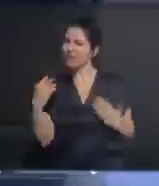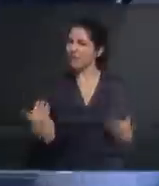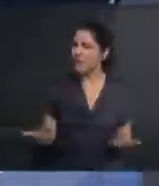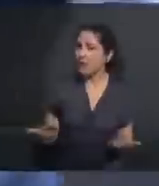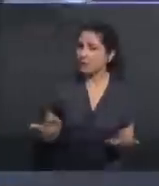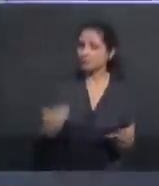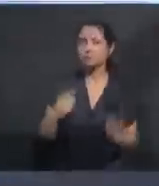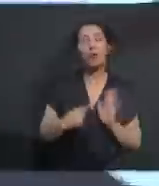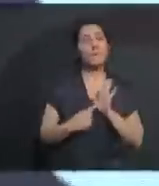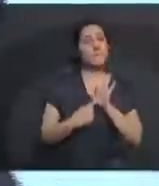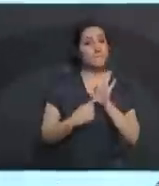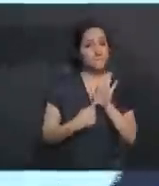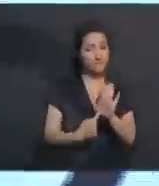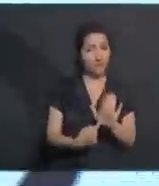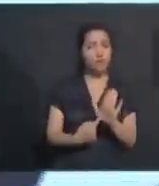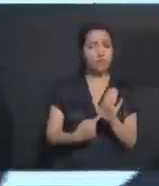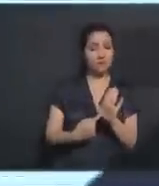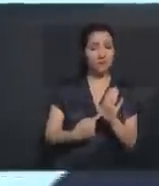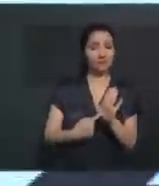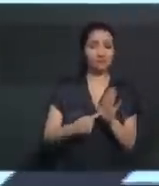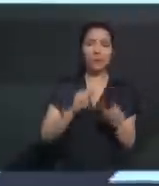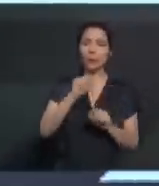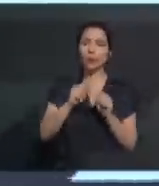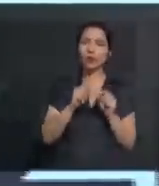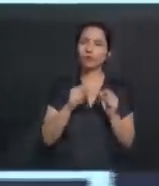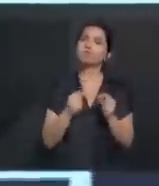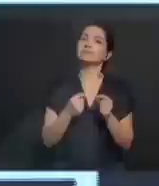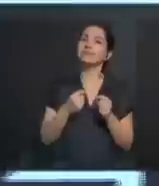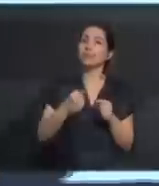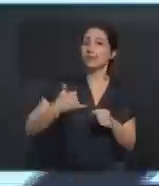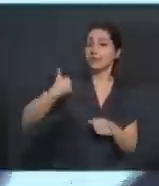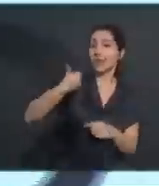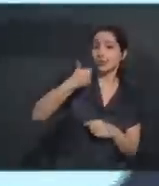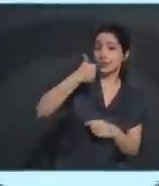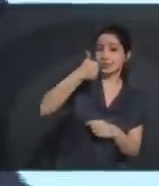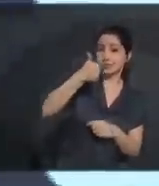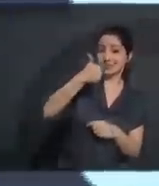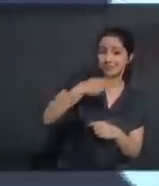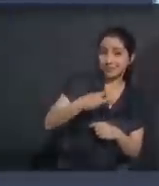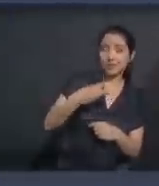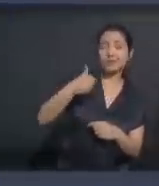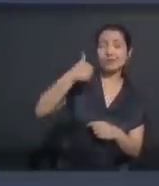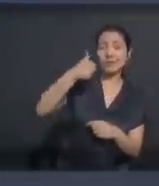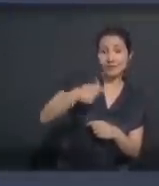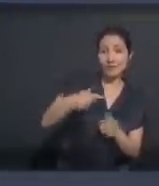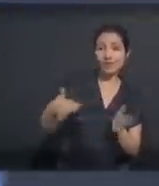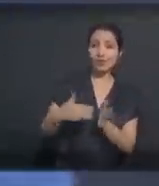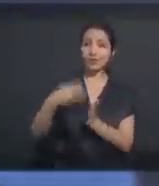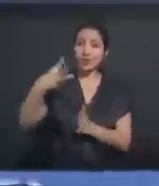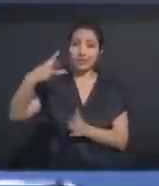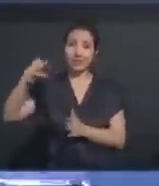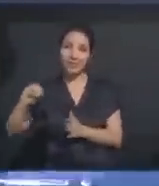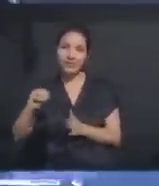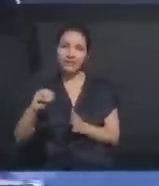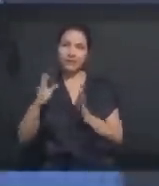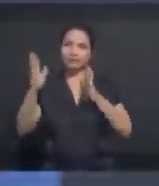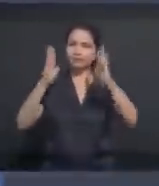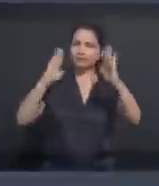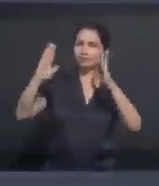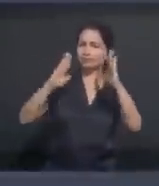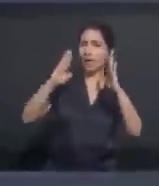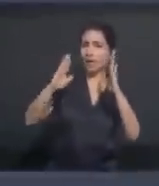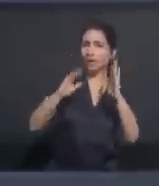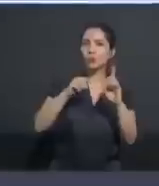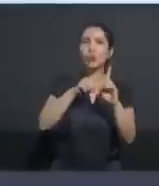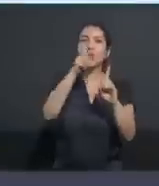quero te mostrar que em 13 anos, dos 17 aos 30, José estabeleceu um padrão de fidelidade que deve ser